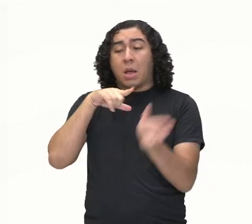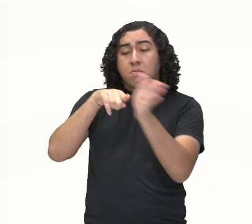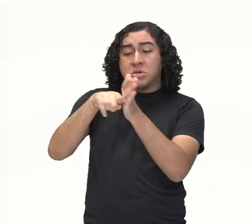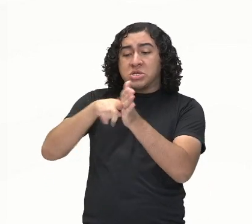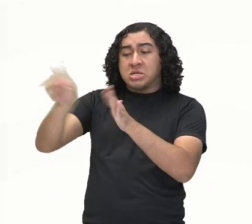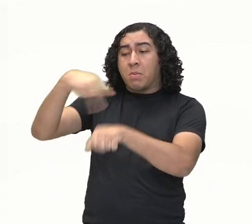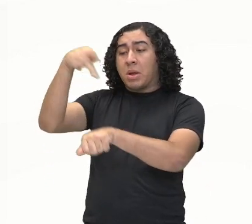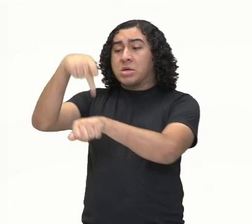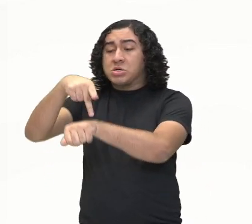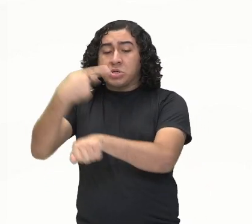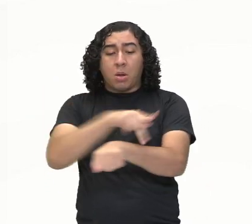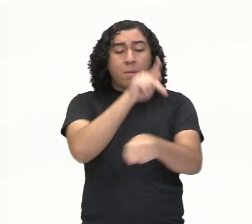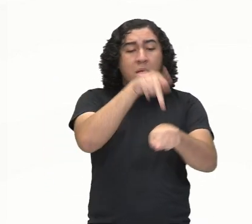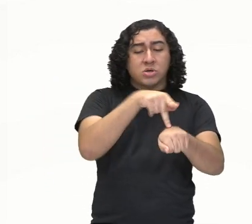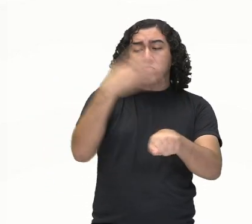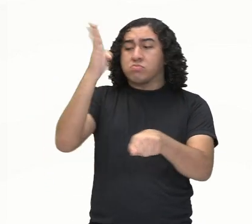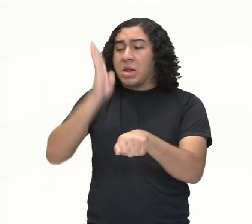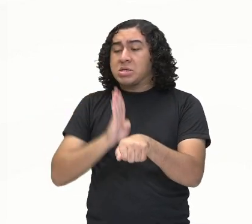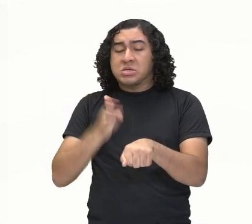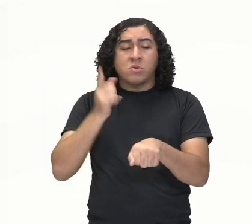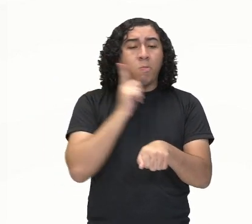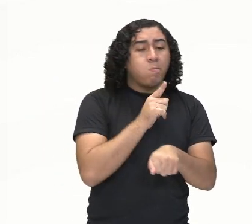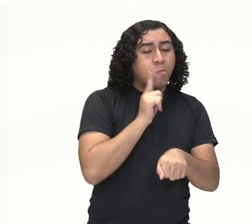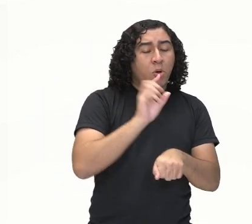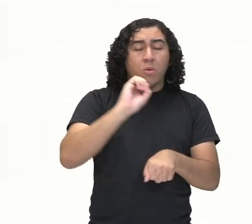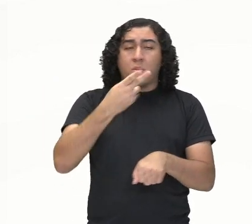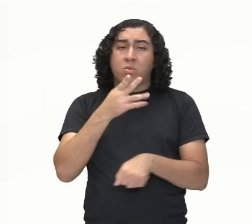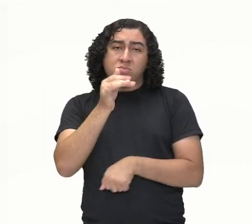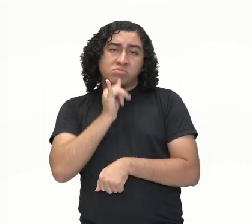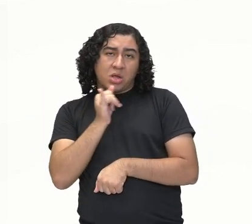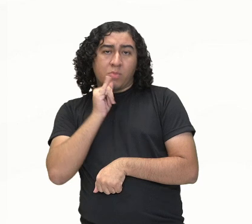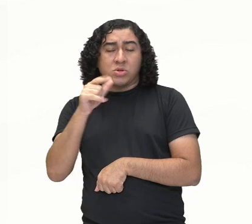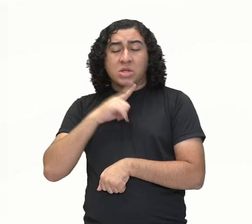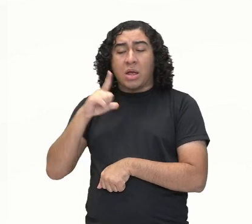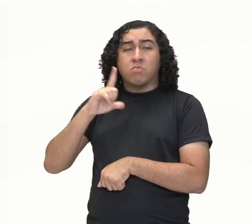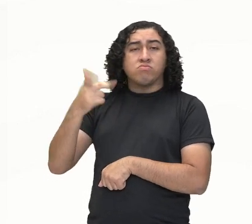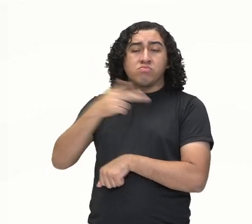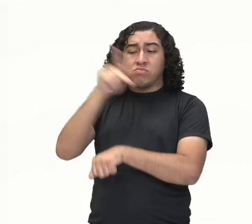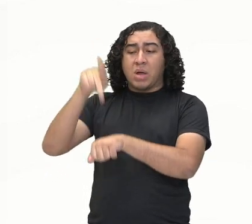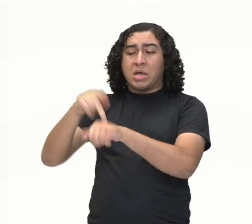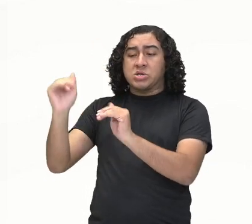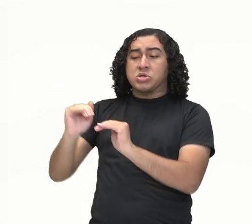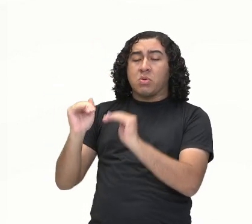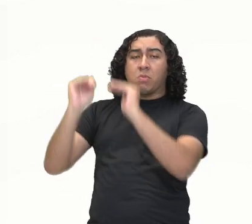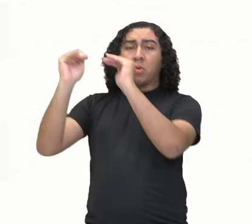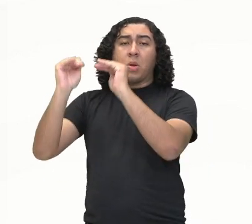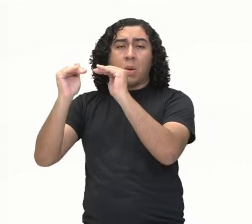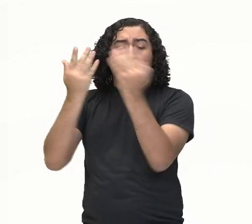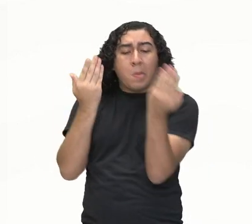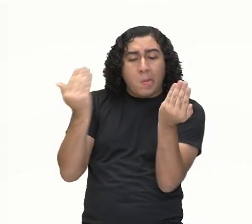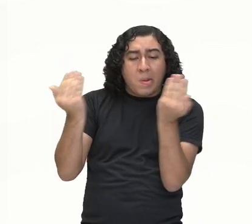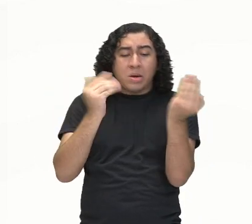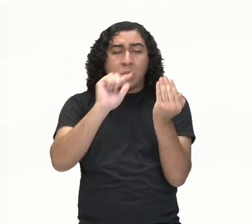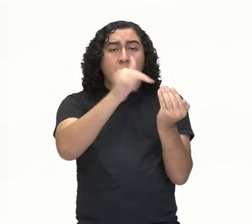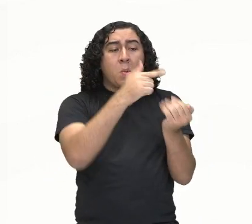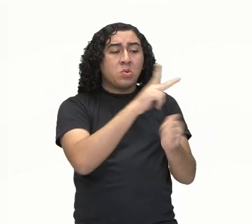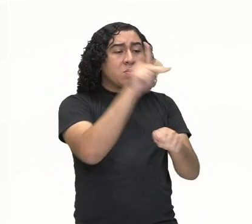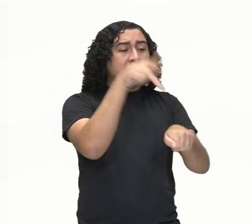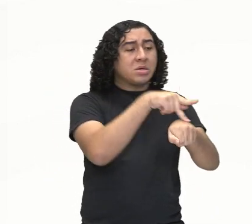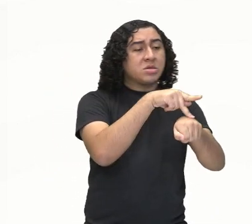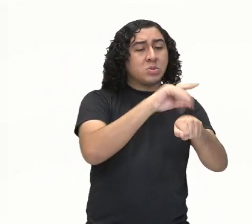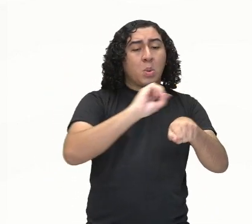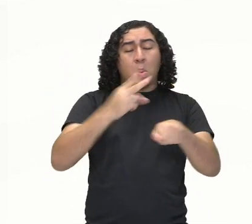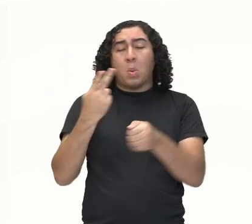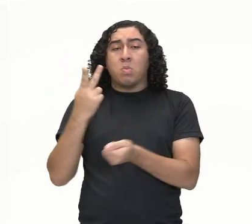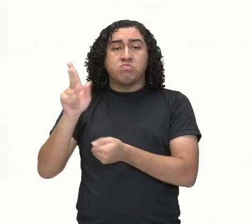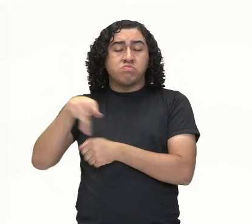Estados Unidos com o Brasil, você pode pegar um país desenvolvido comparando com o Brasil, ou um país emergente,